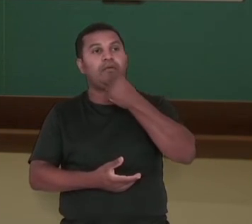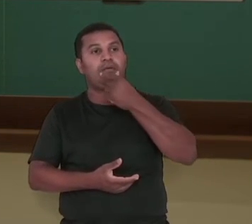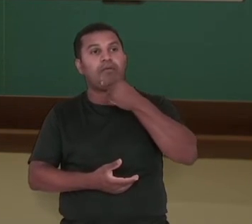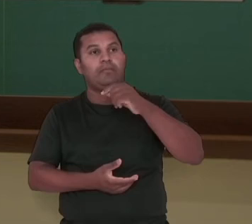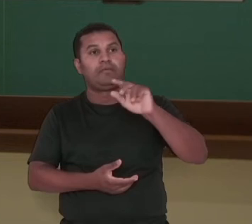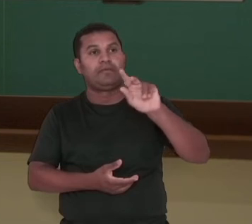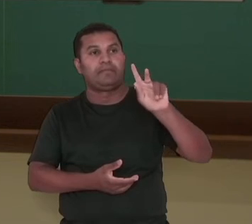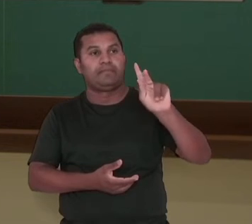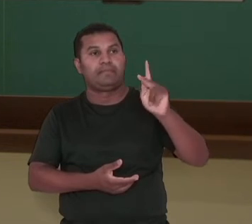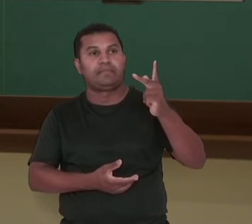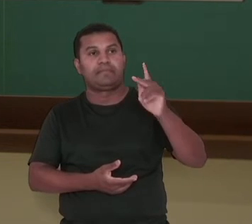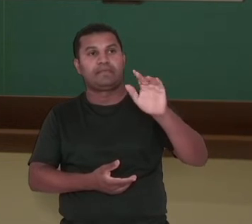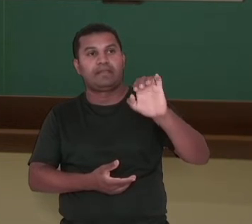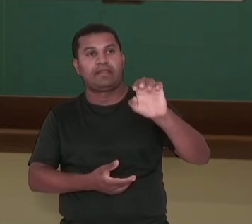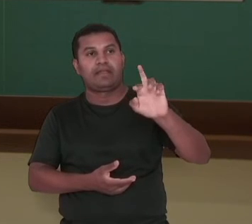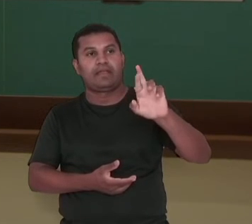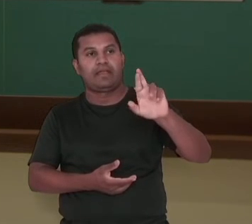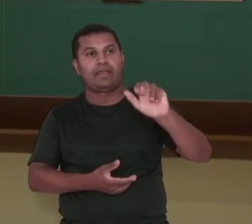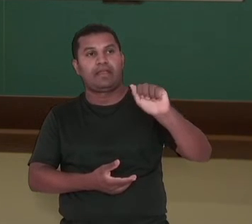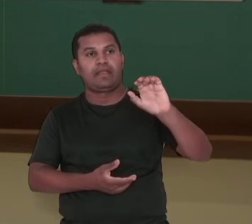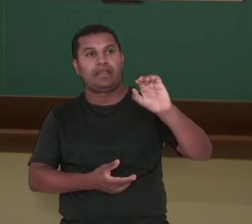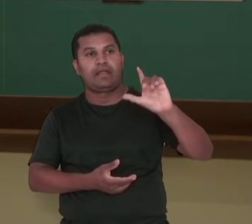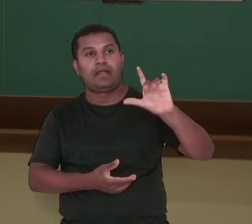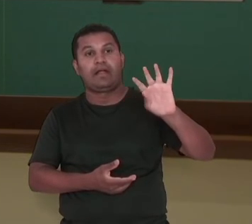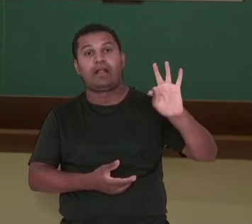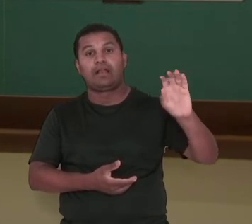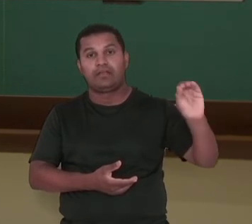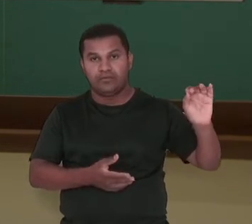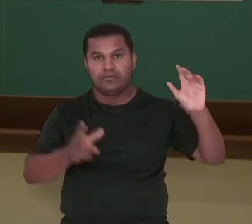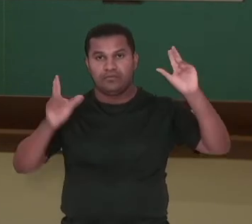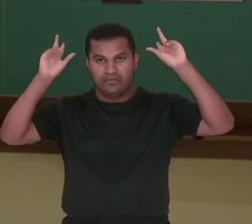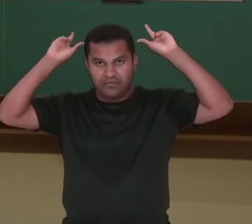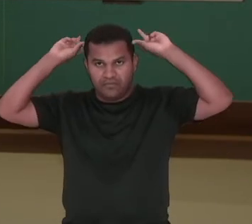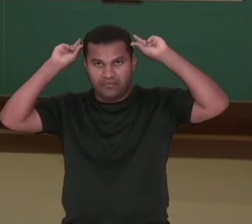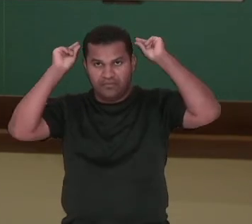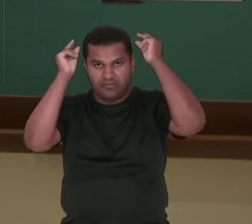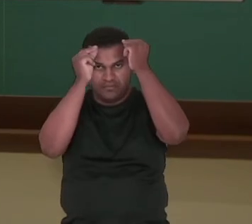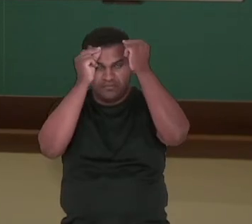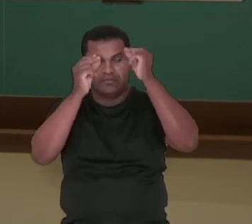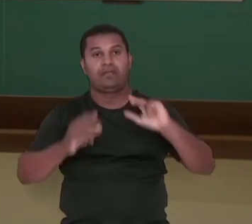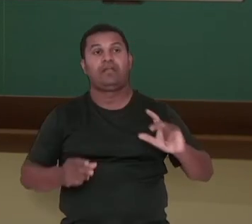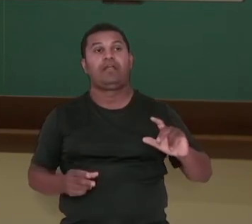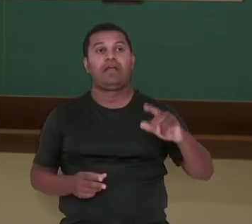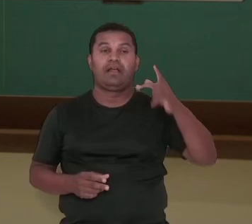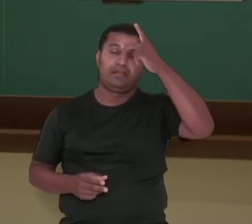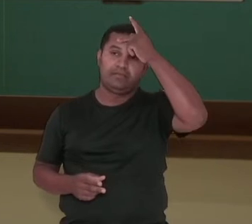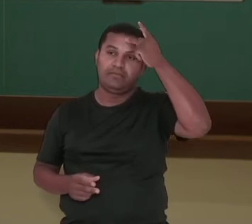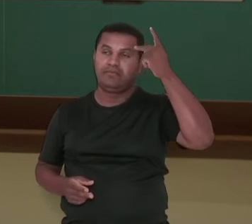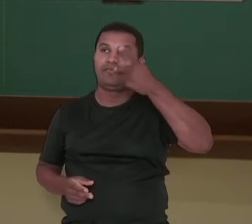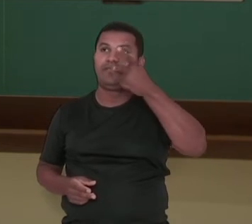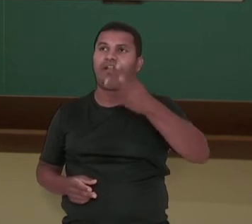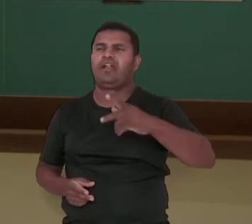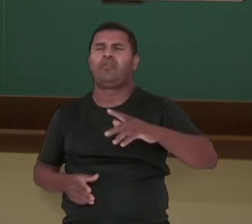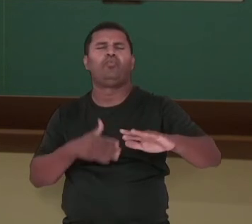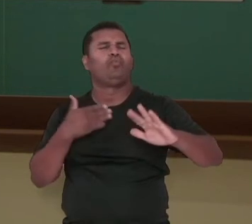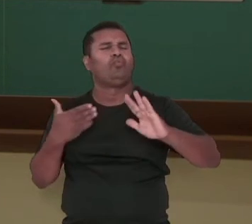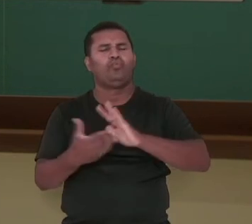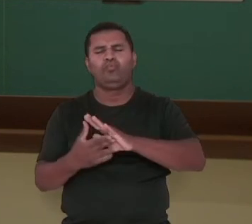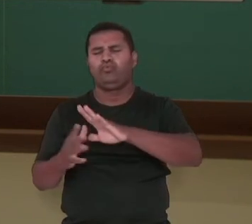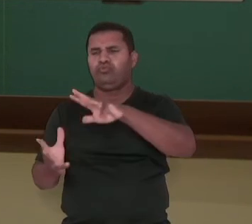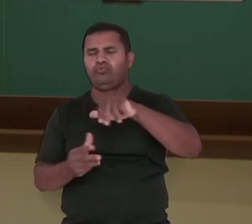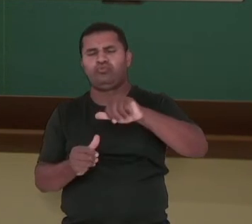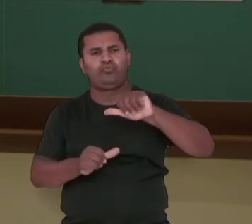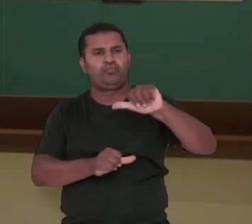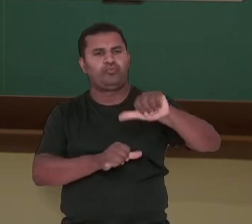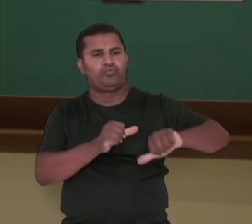Vocês já refletiram sobre isso? Absolutamente tudo muda, né? As pessoas mudam, a natureza muda, a sociedade